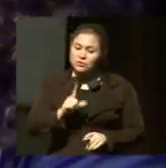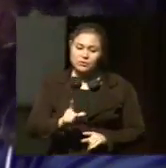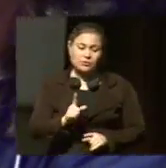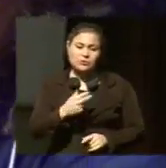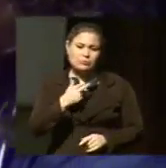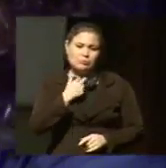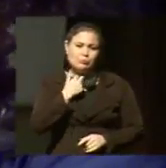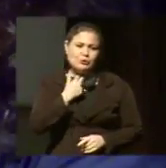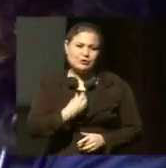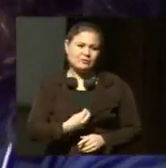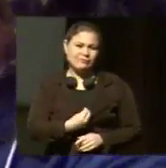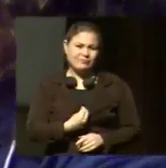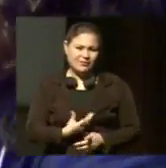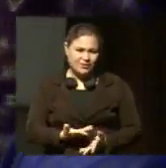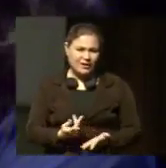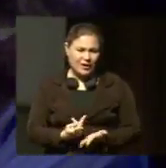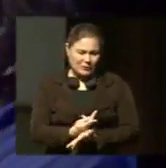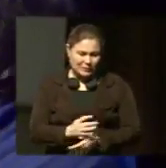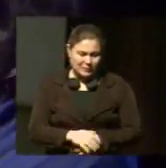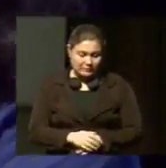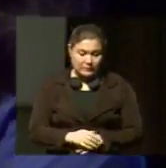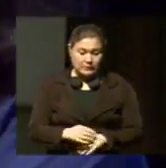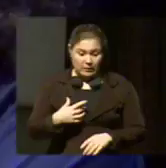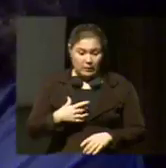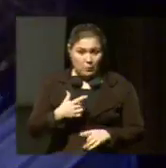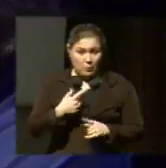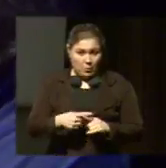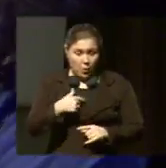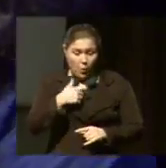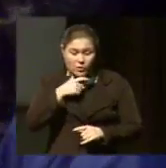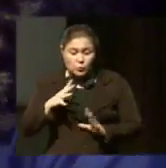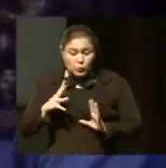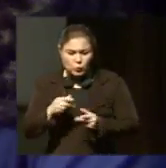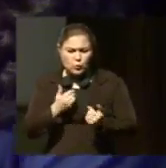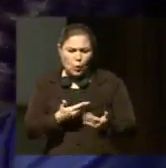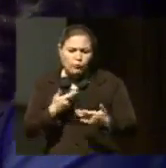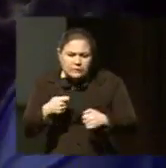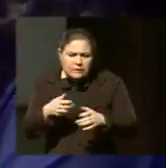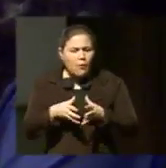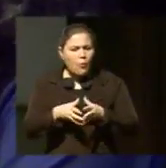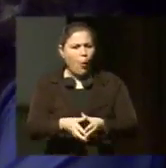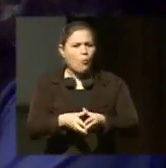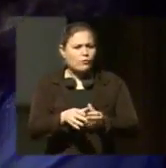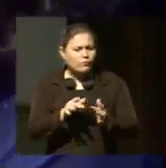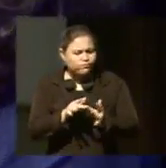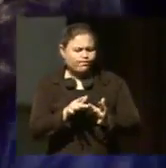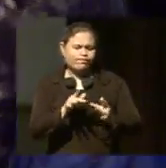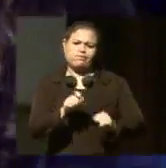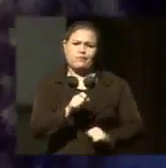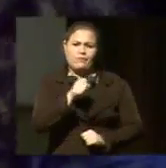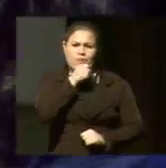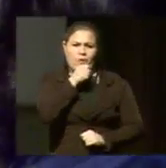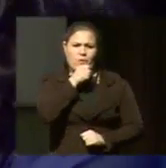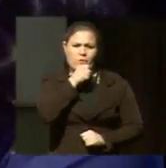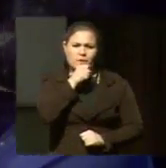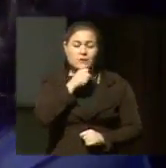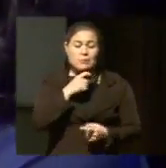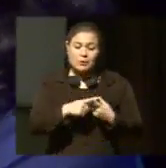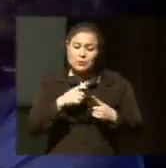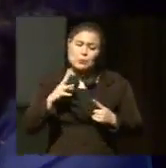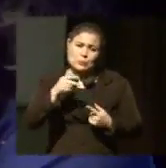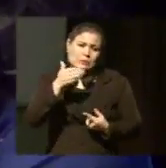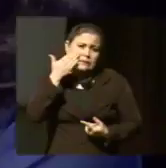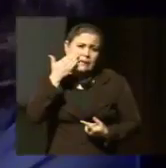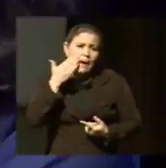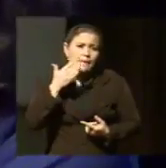existir. Porque eu acho que todo jovem tem que ter o convívio com os avós. Porque, como todo mundo já sabe, é os que têm